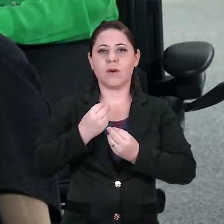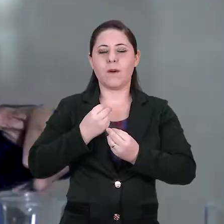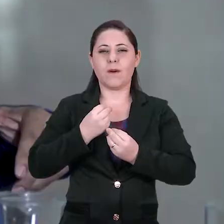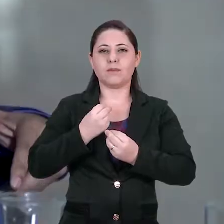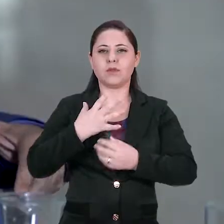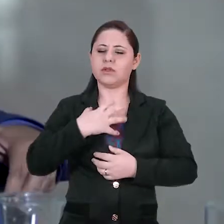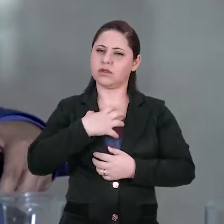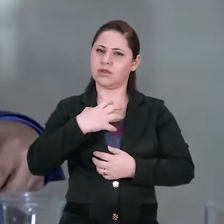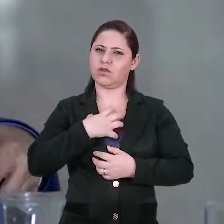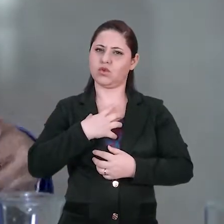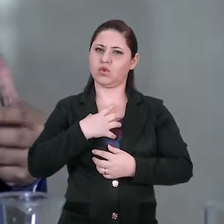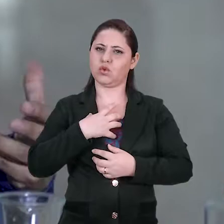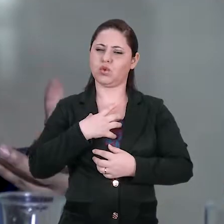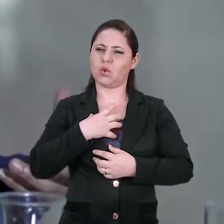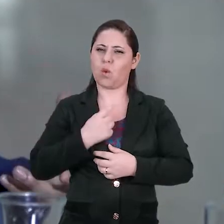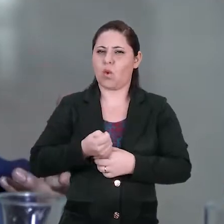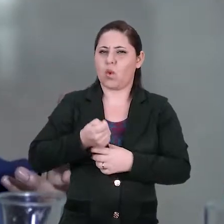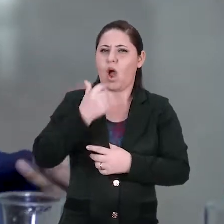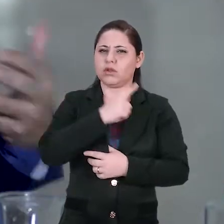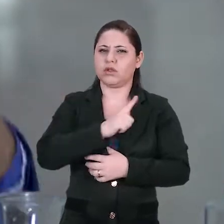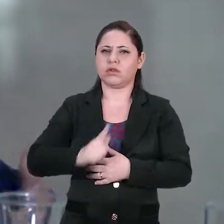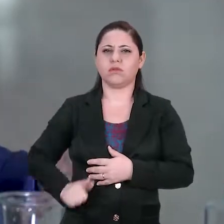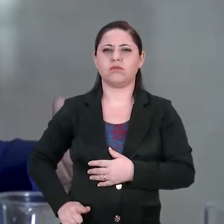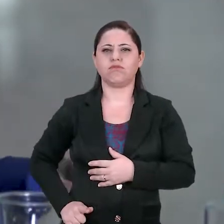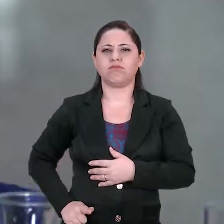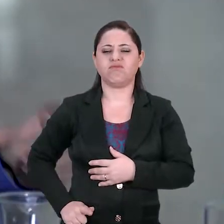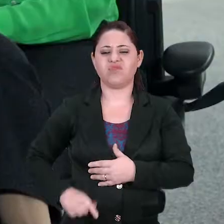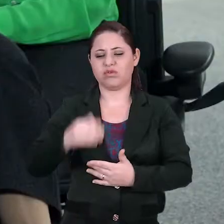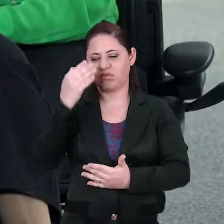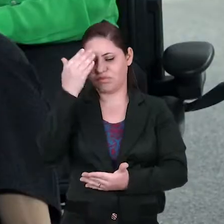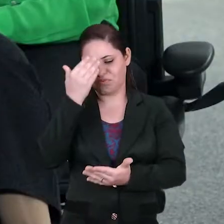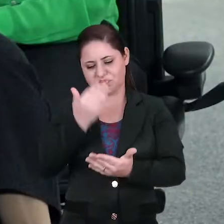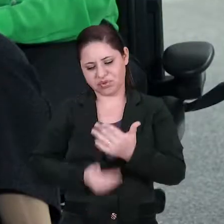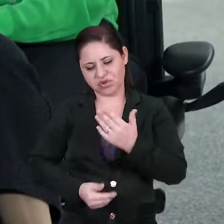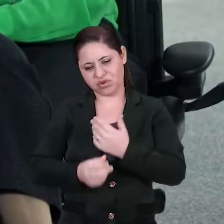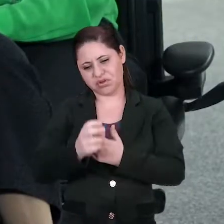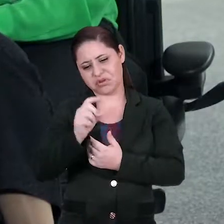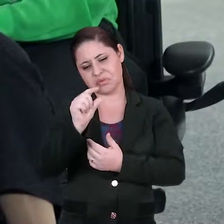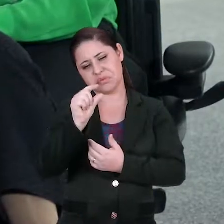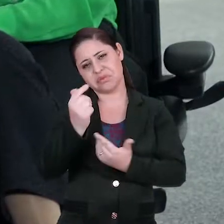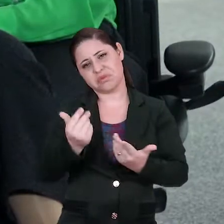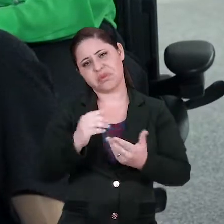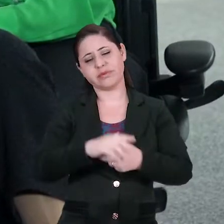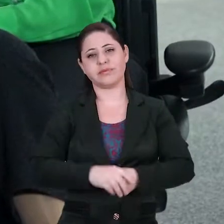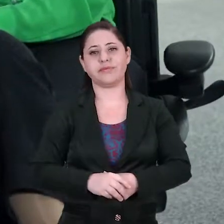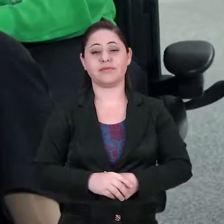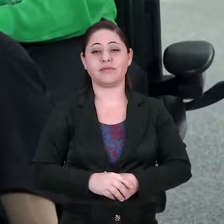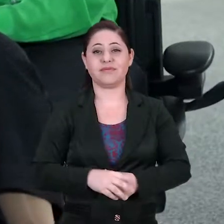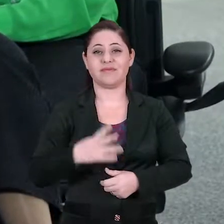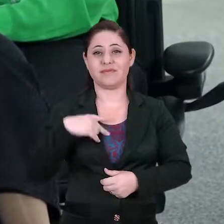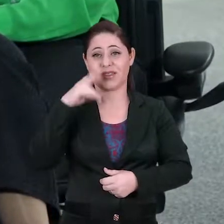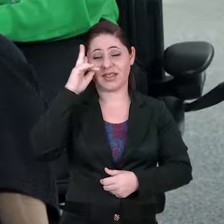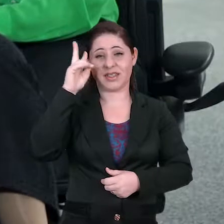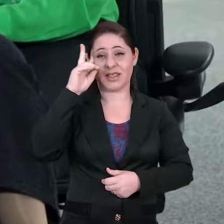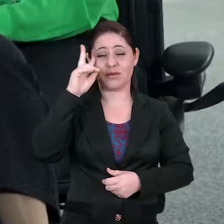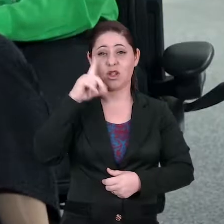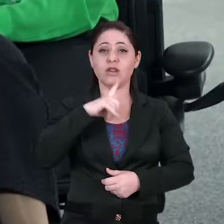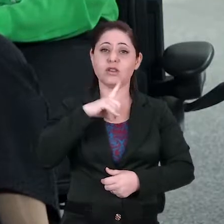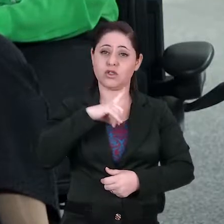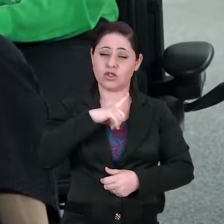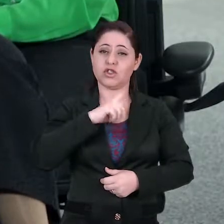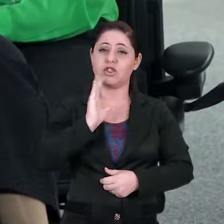com quase ter sido governador e com a frustração de ter perdido por tão pouco? Bom, você relembrou algo. Eu